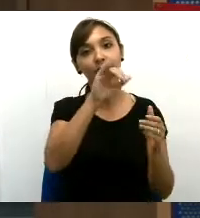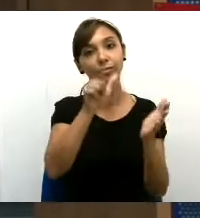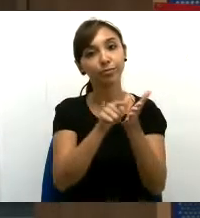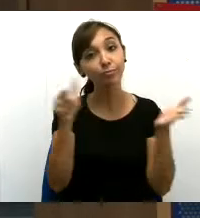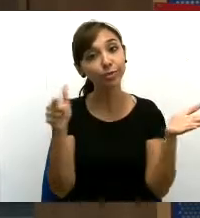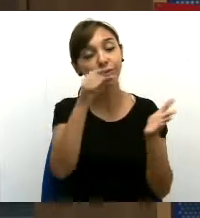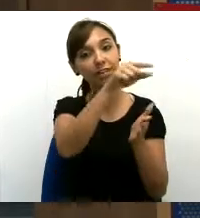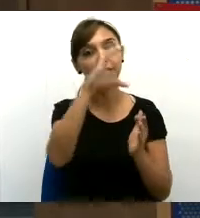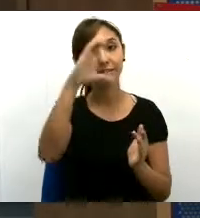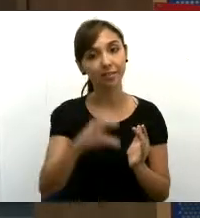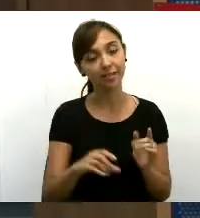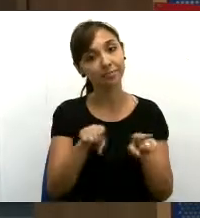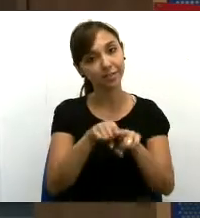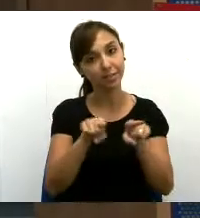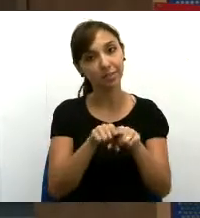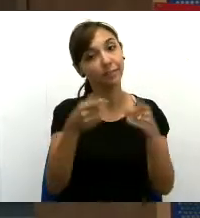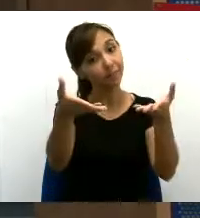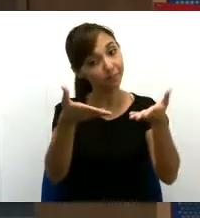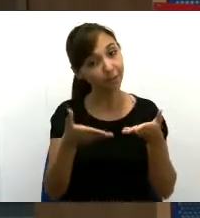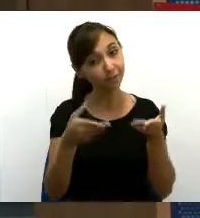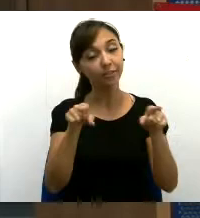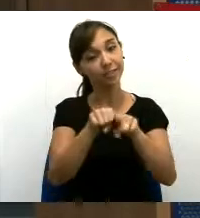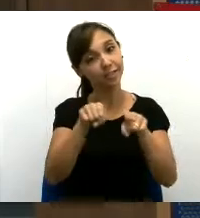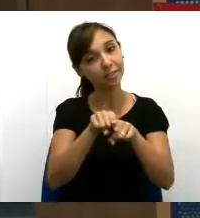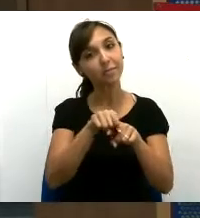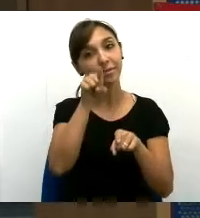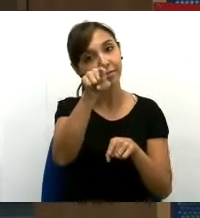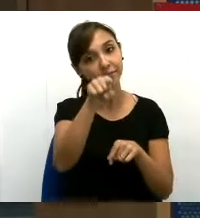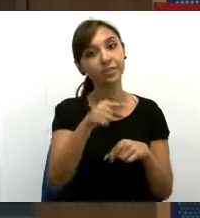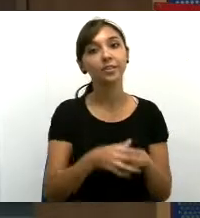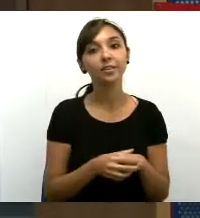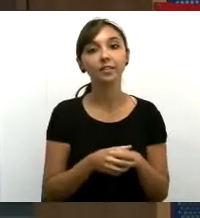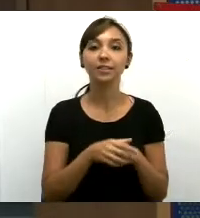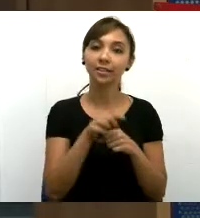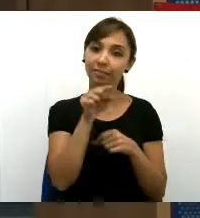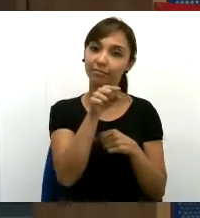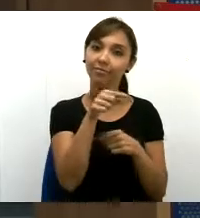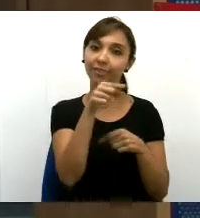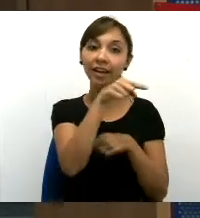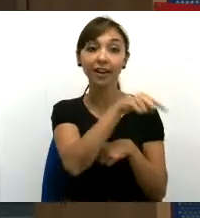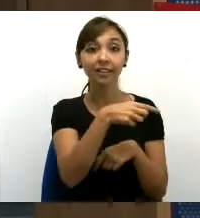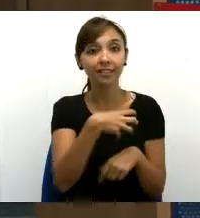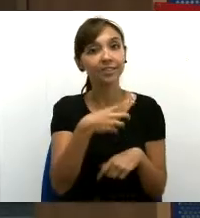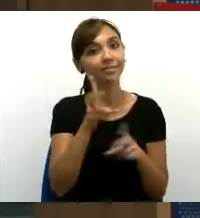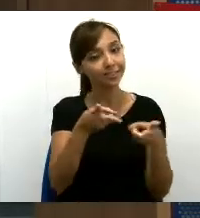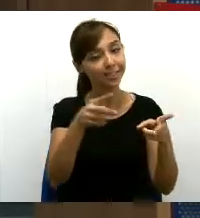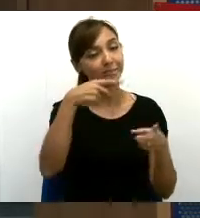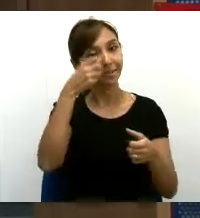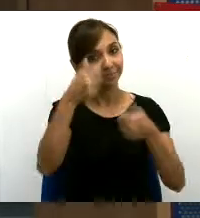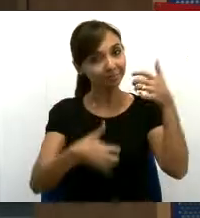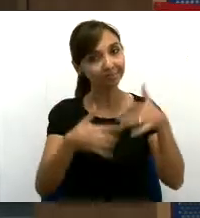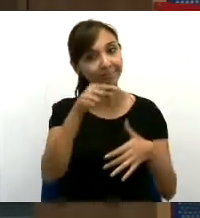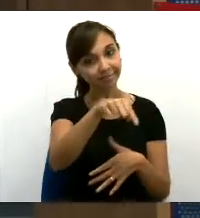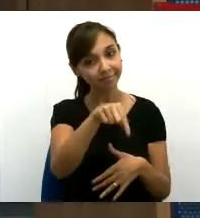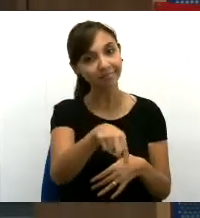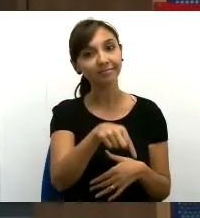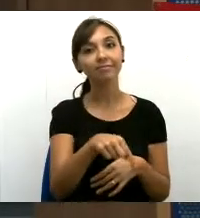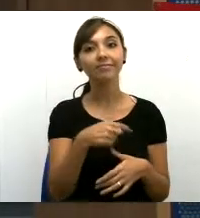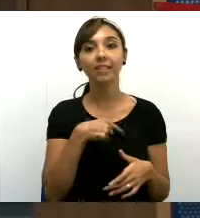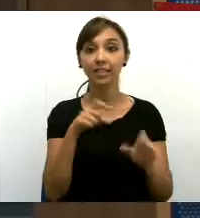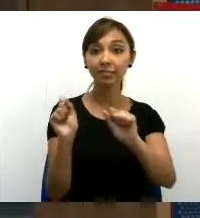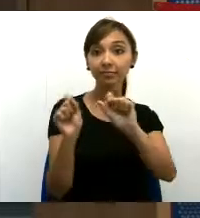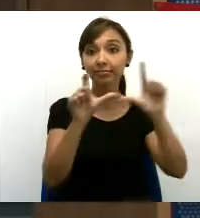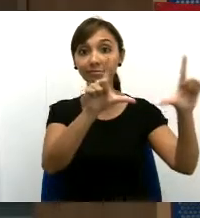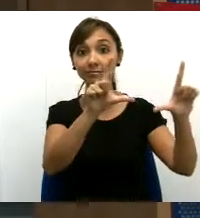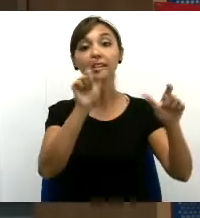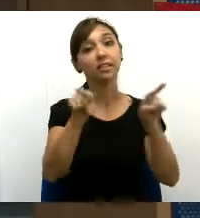da Câmara também. A gente convida você também e fala para você aqui, como a gente sempre faz, que a gente tem a transmissão